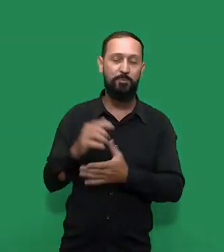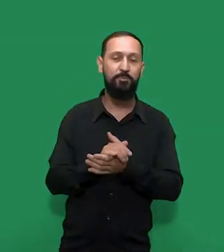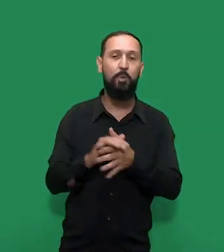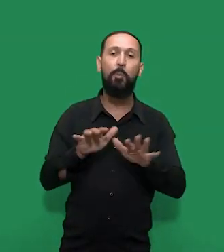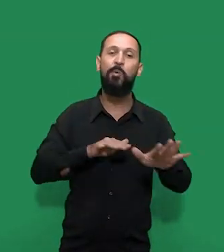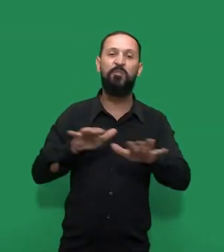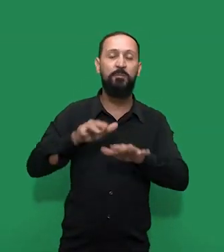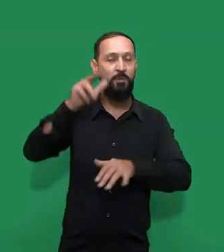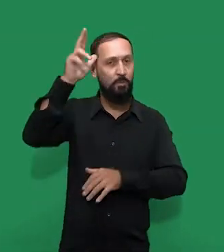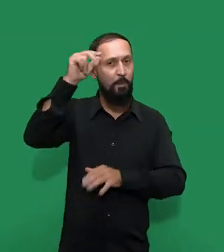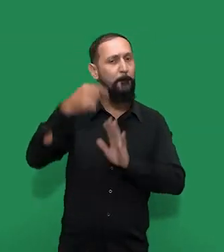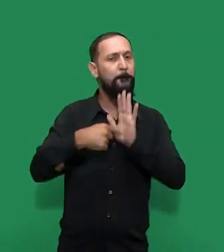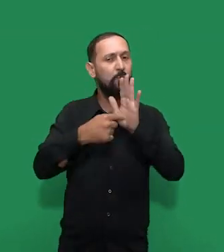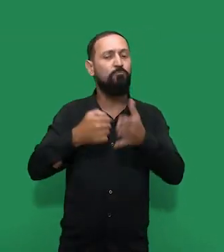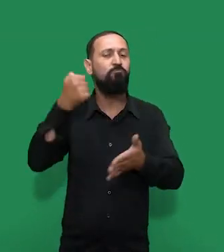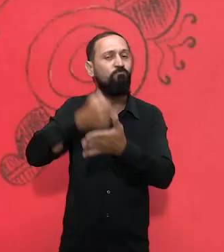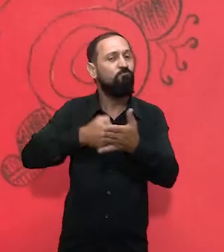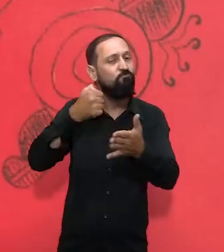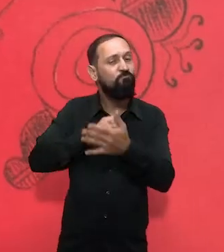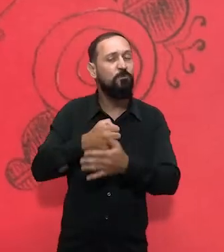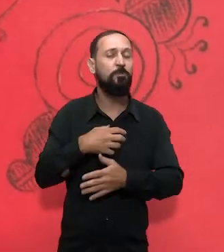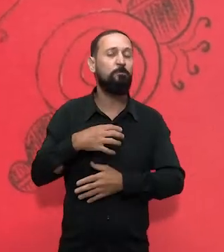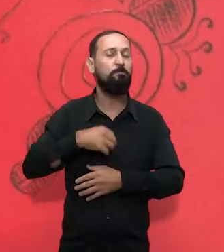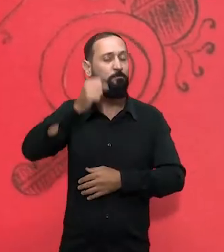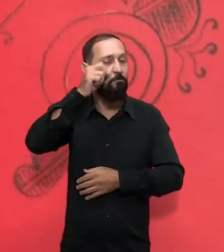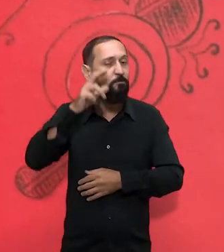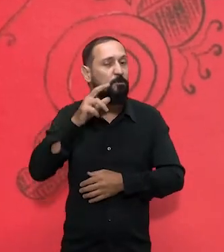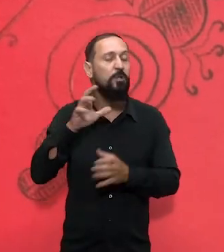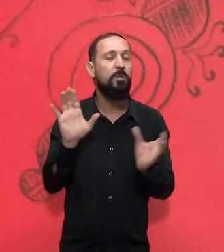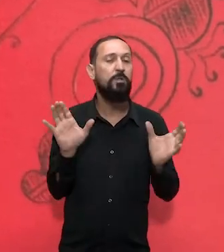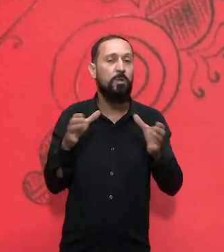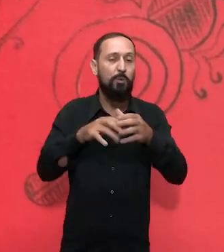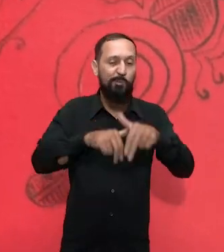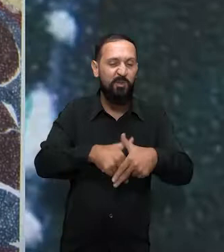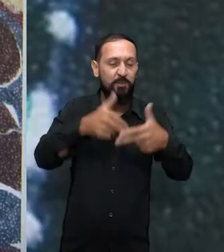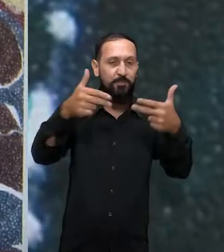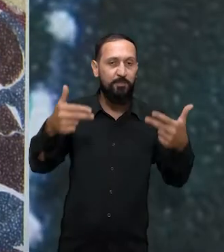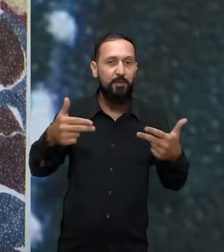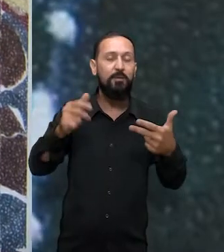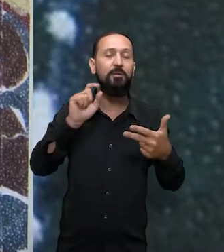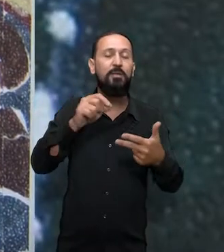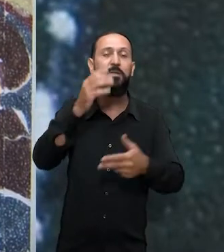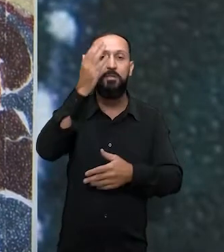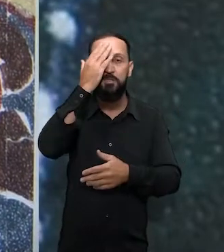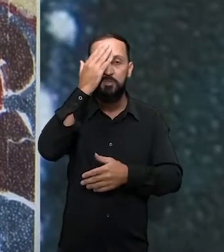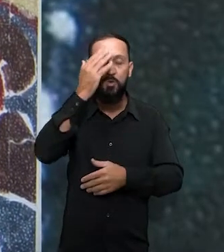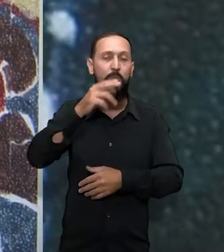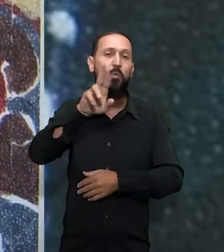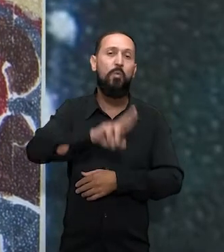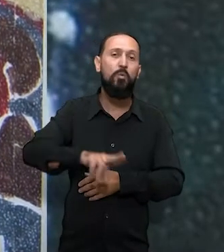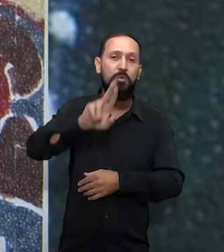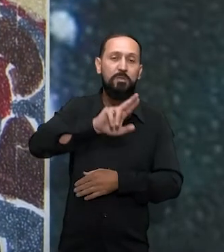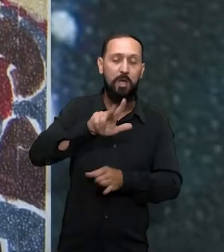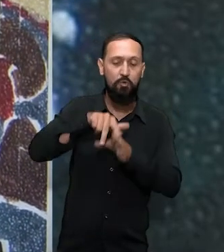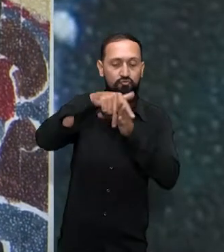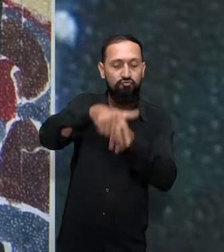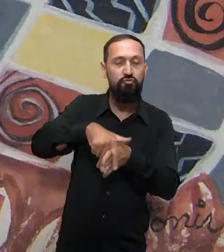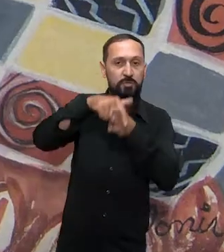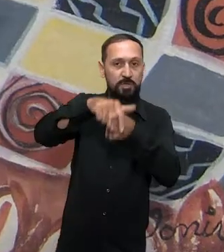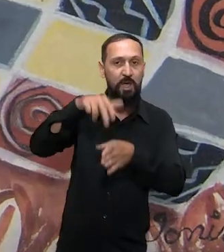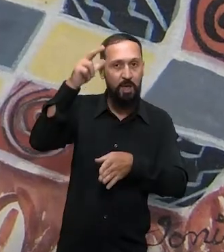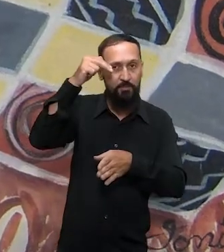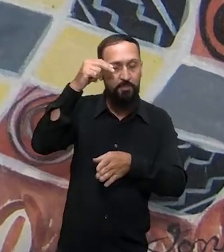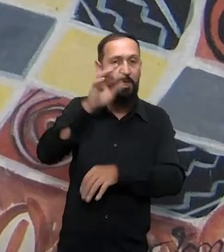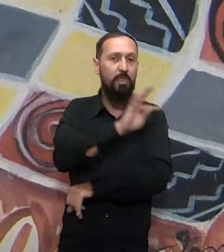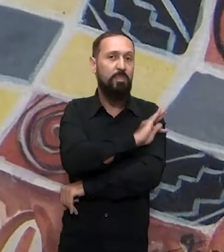movimento Guaicuru mostrou a resistência e perspicácia dessa etnia indígena, que soube se apropriar dos cavalos e de